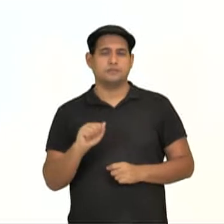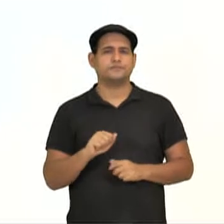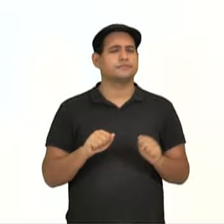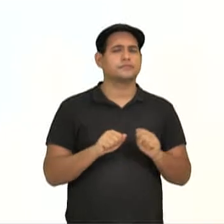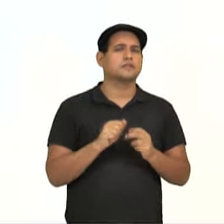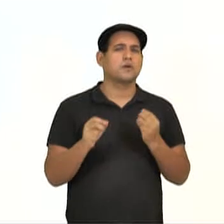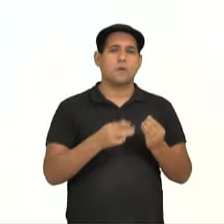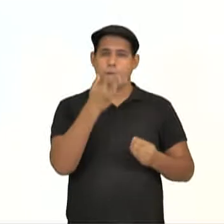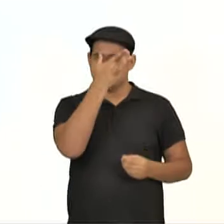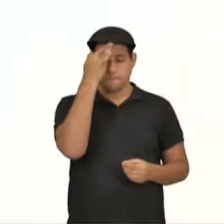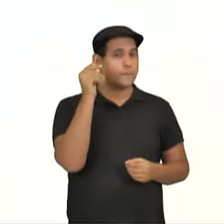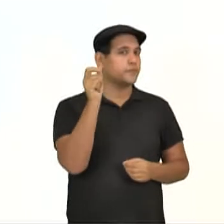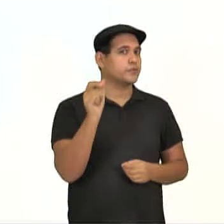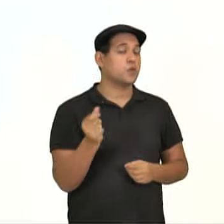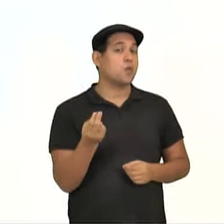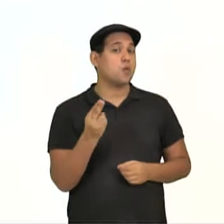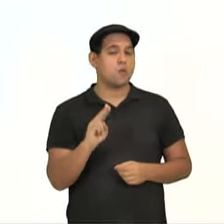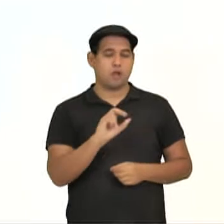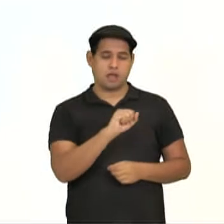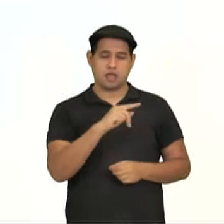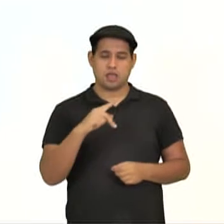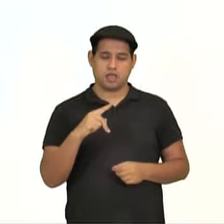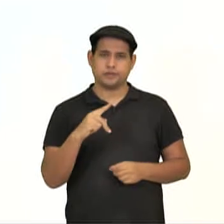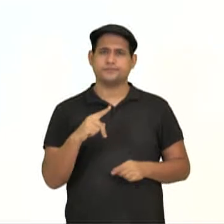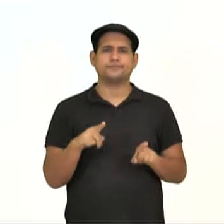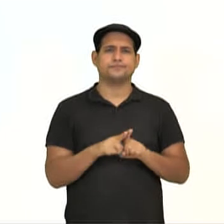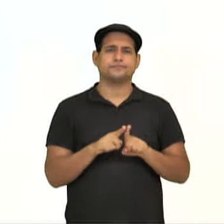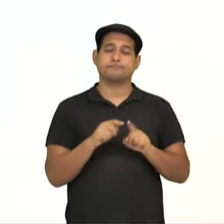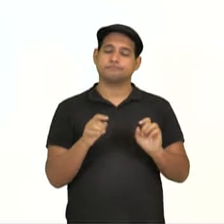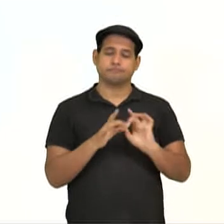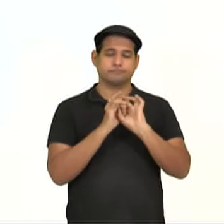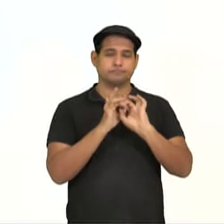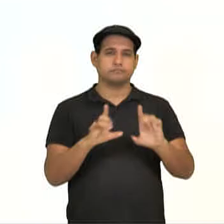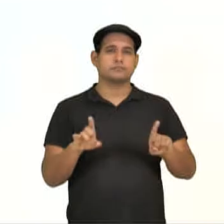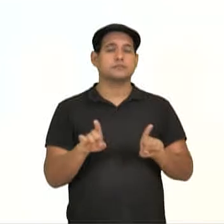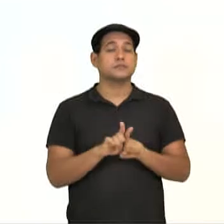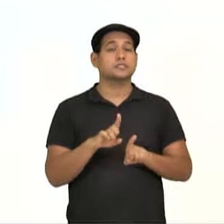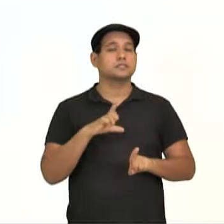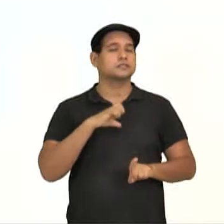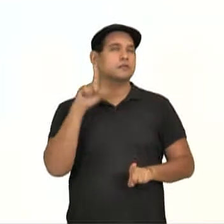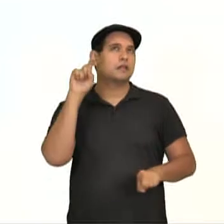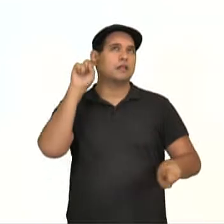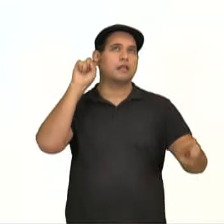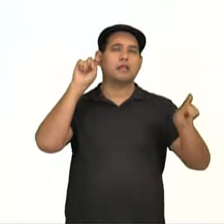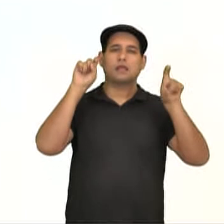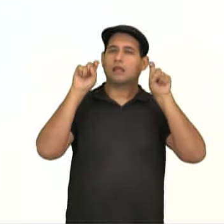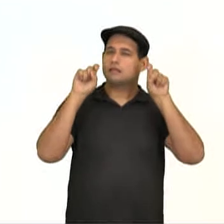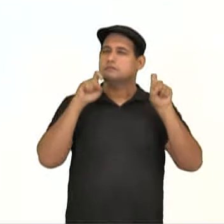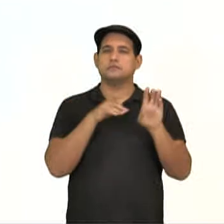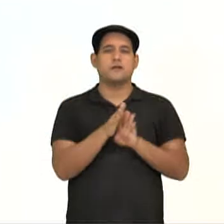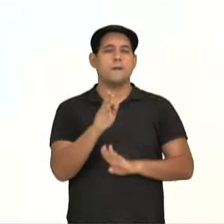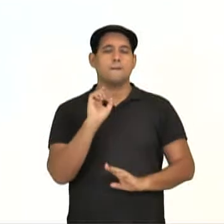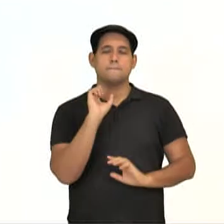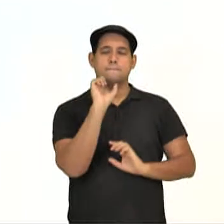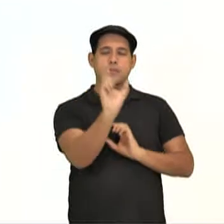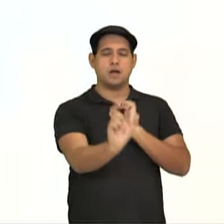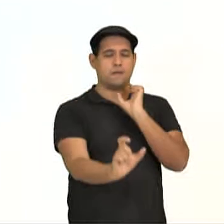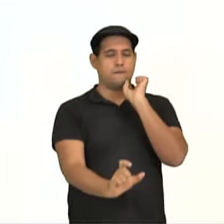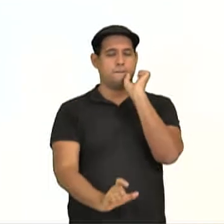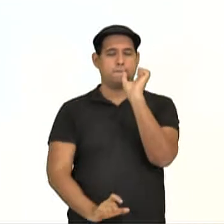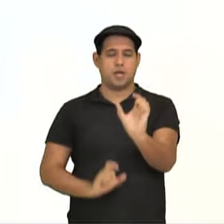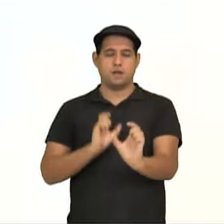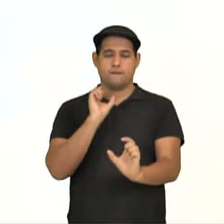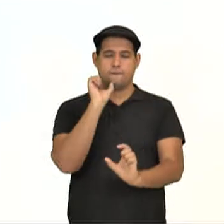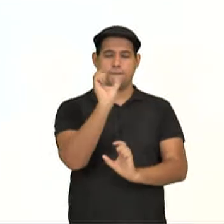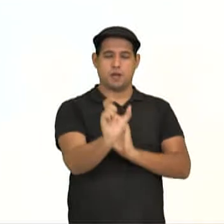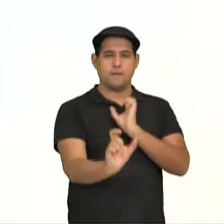conduzida pessoalmente ou por aplicativos, em que são disponibilizados sons e outras instruções verbais para que ocorra a